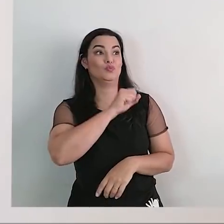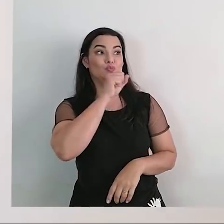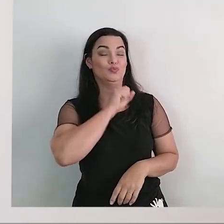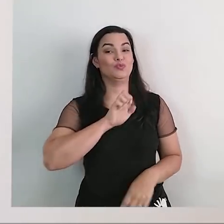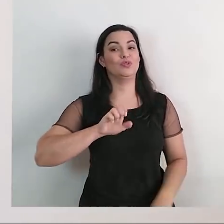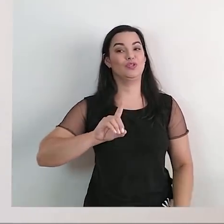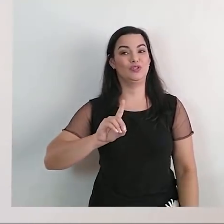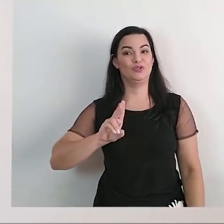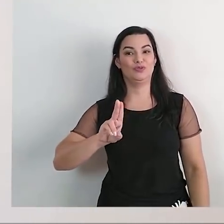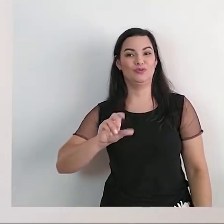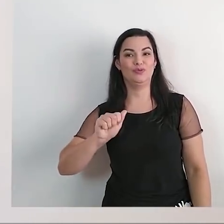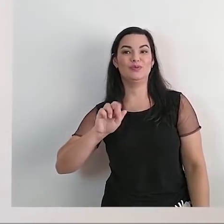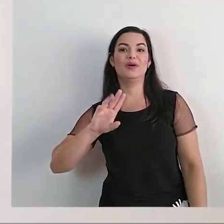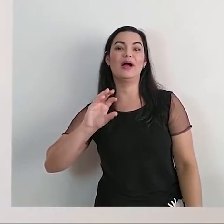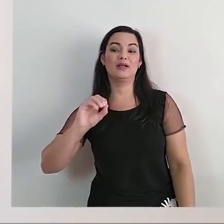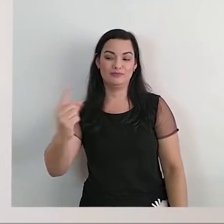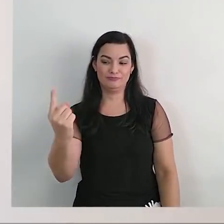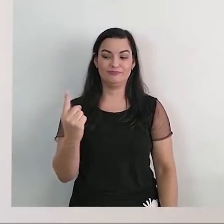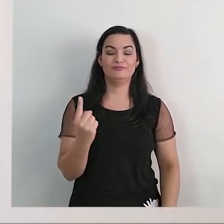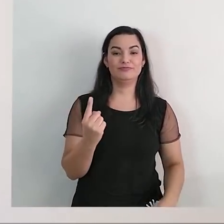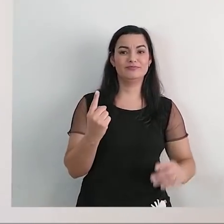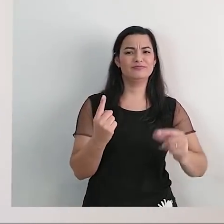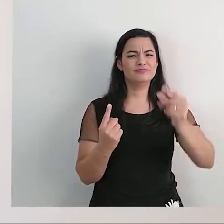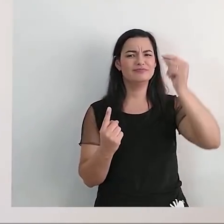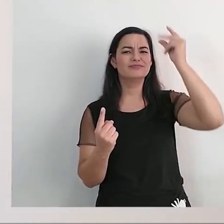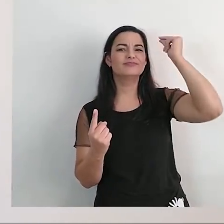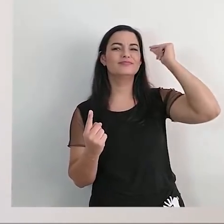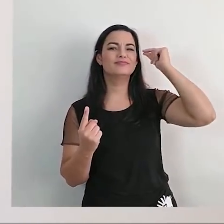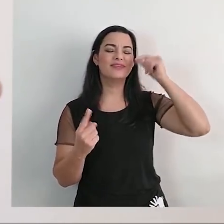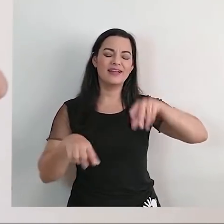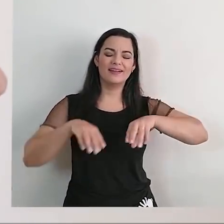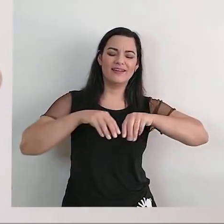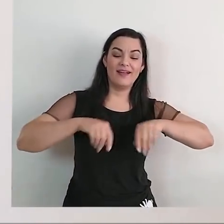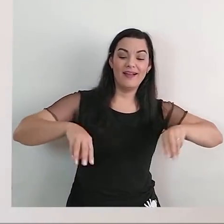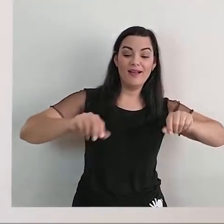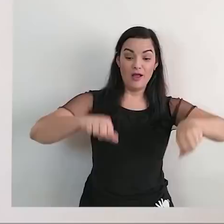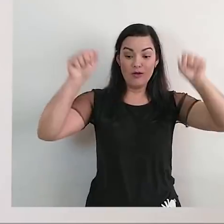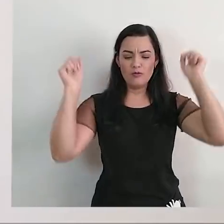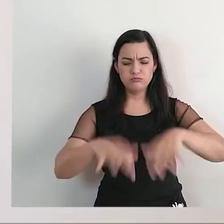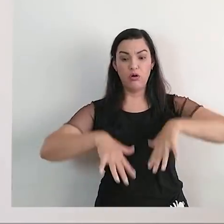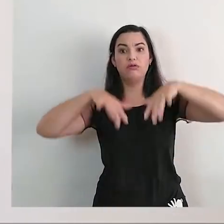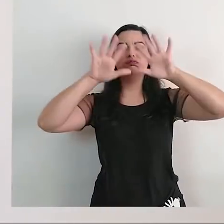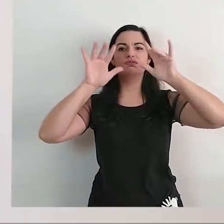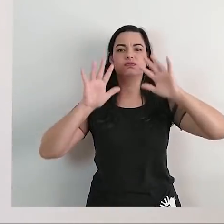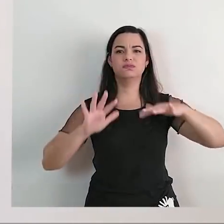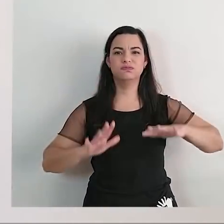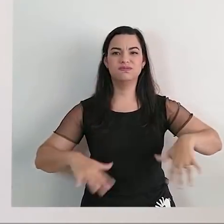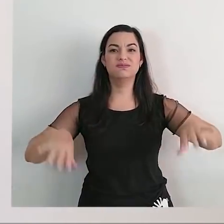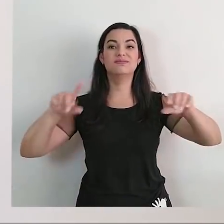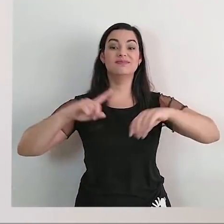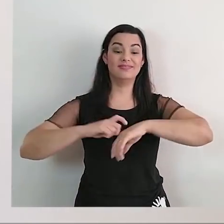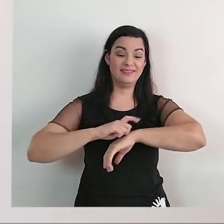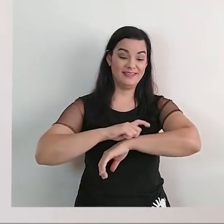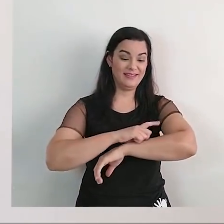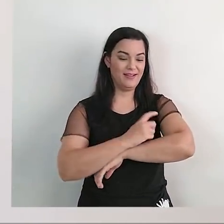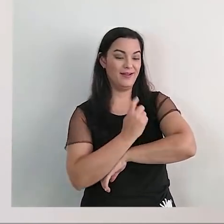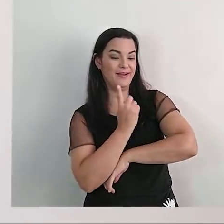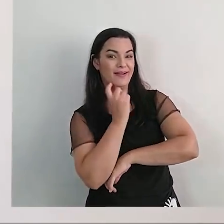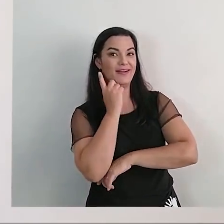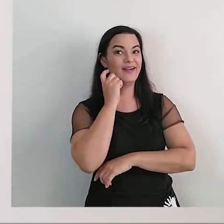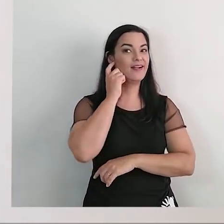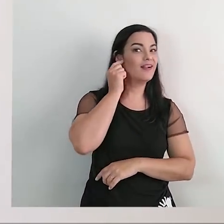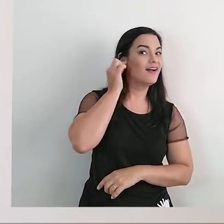velho Eduardo que aqui passou. No tempo da areia fazia poeira.